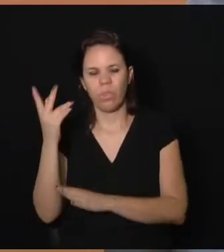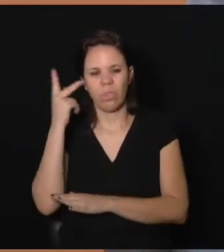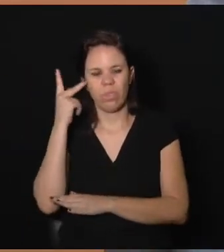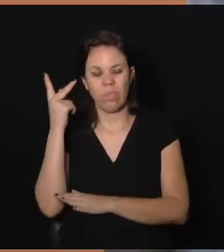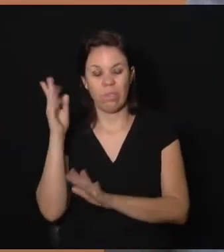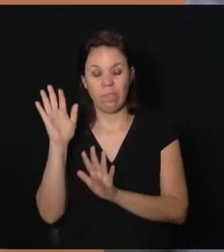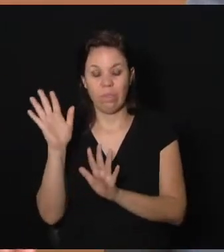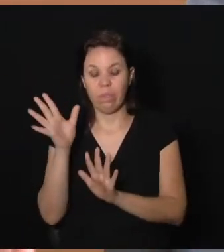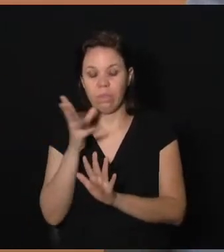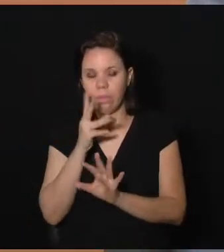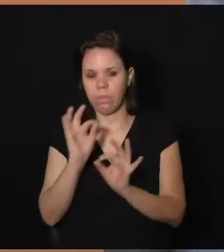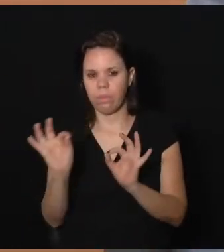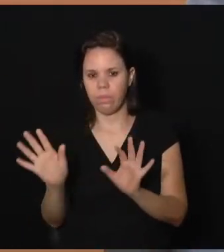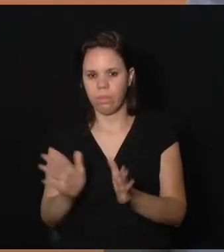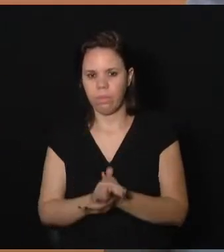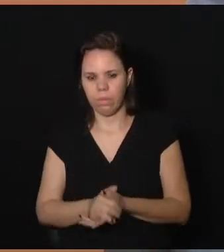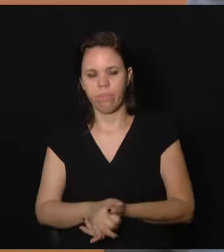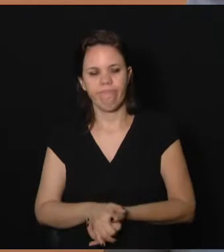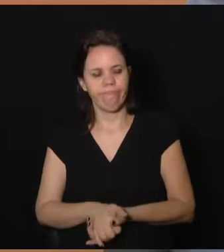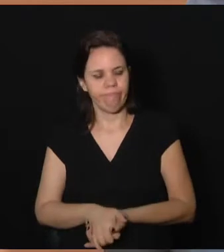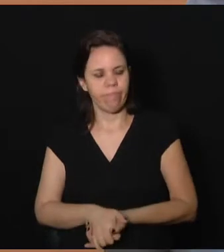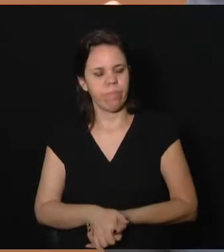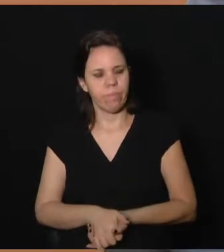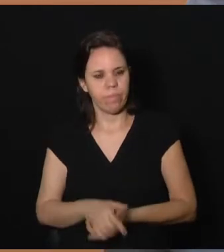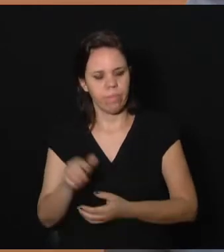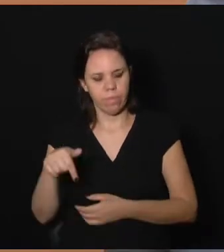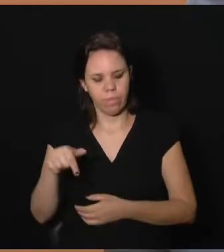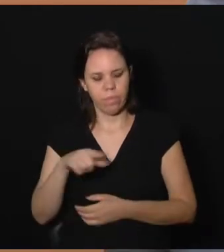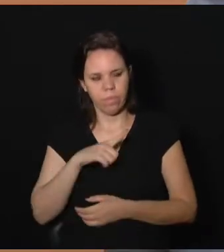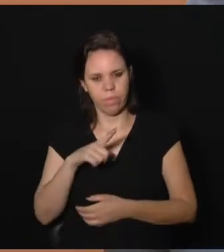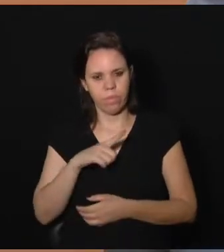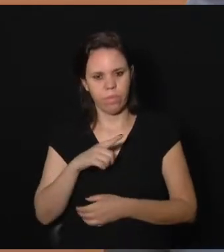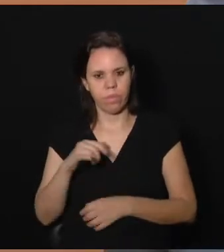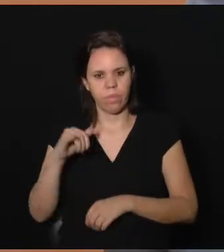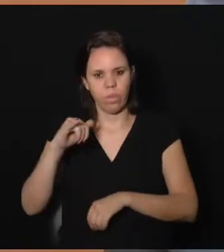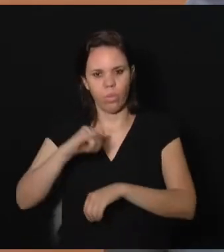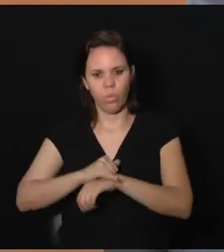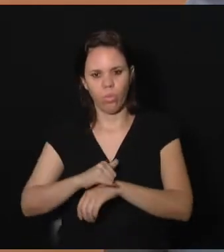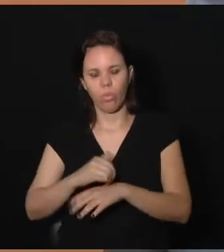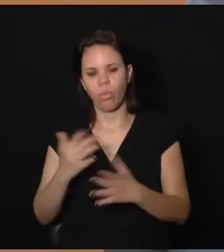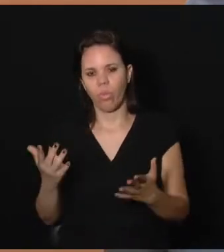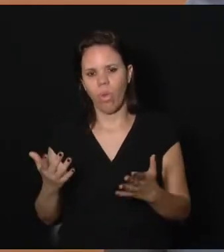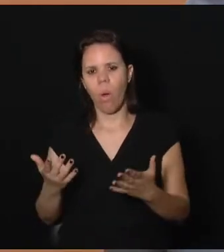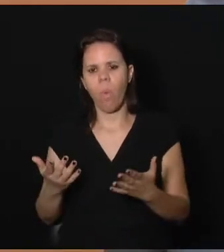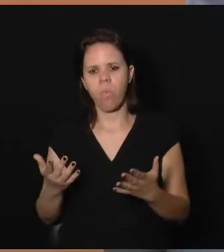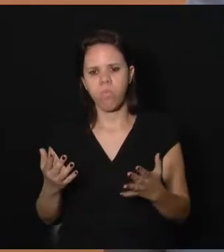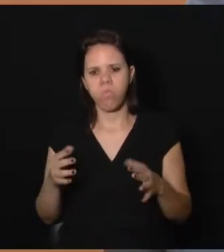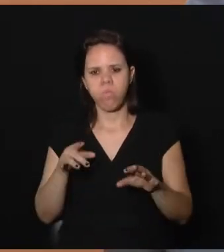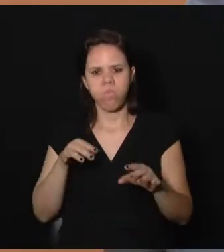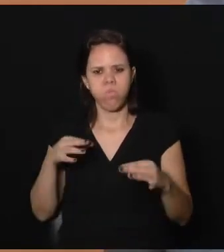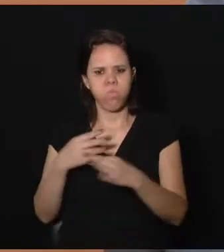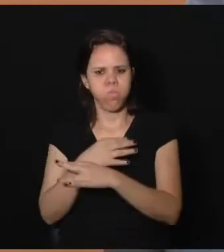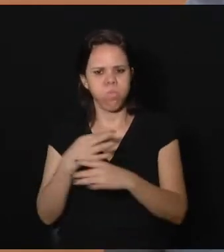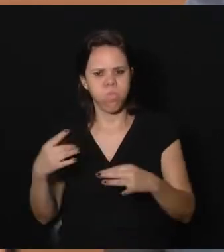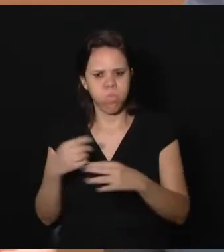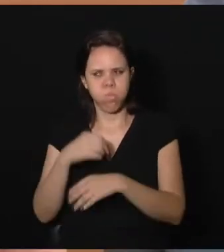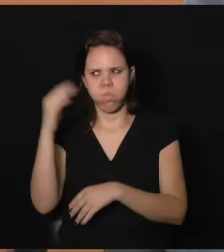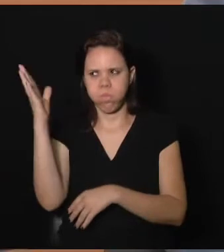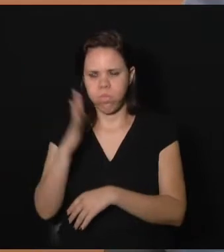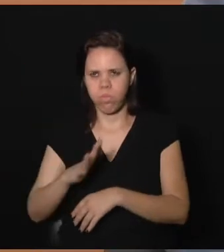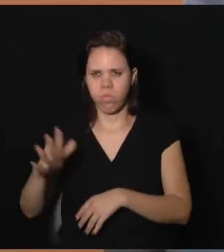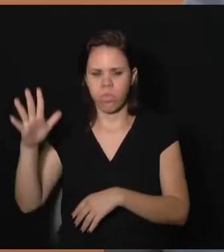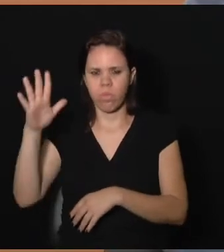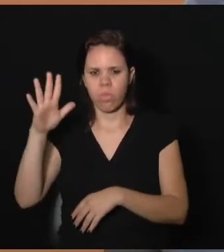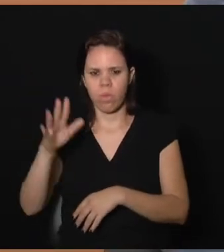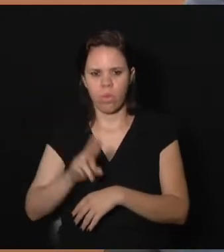Paulo. Então, nós temos aqui do aeroporto de grande movimentação nacional, quer dizer, ele